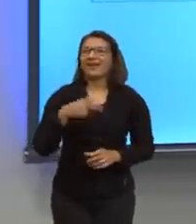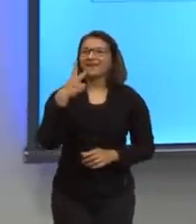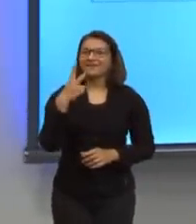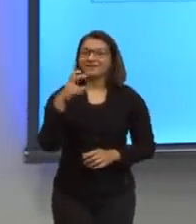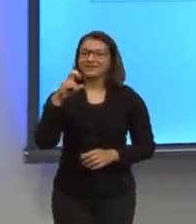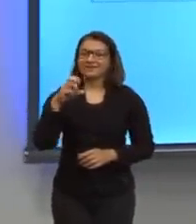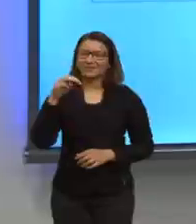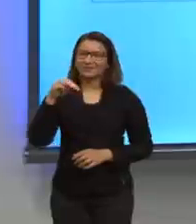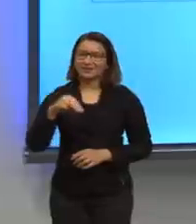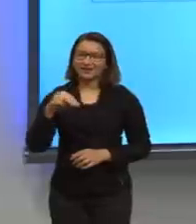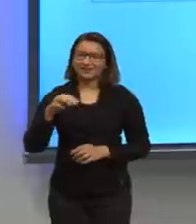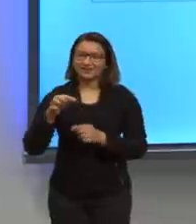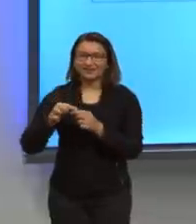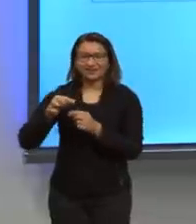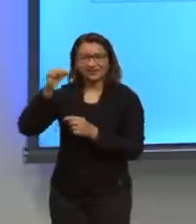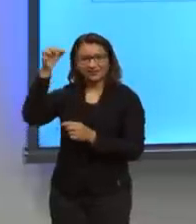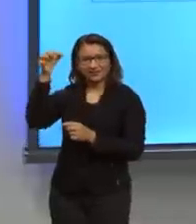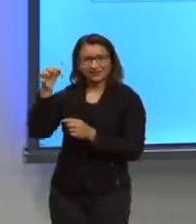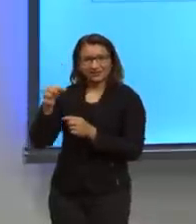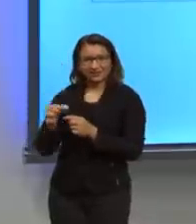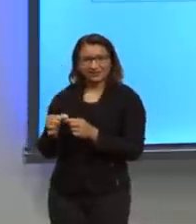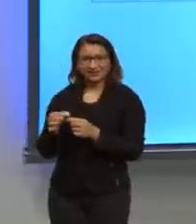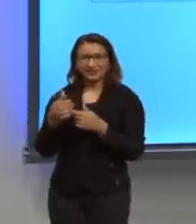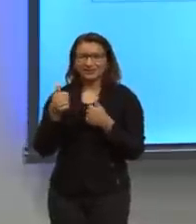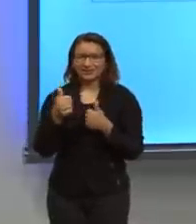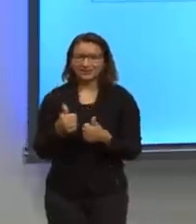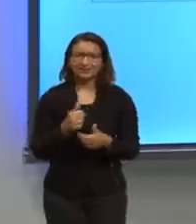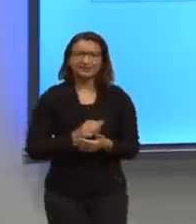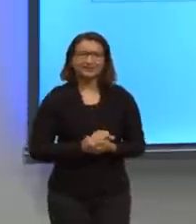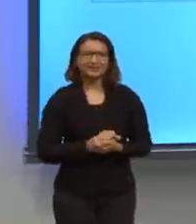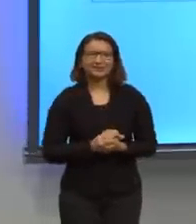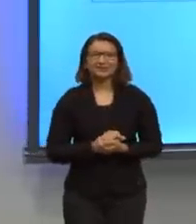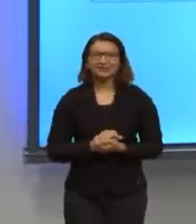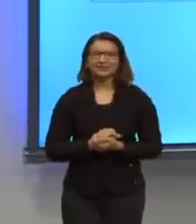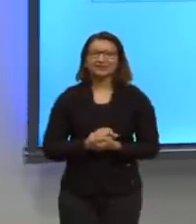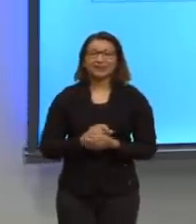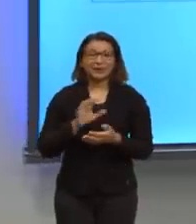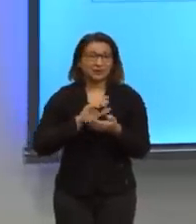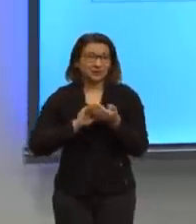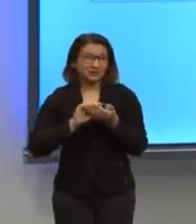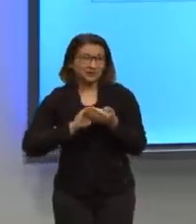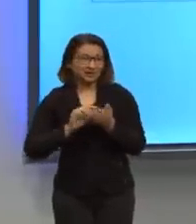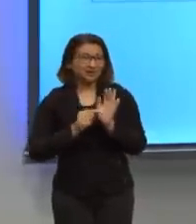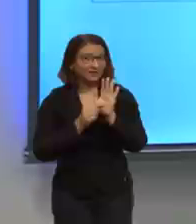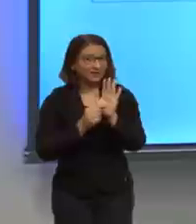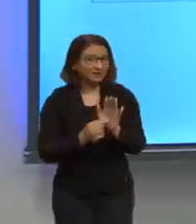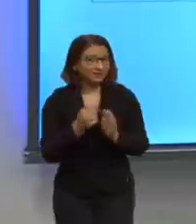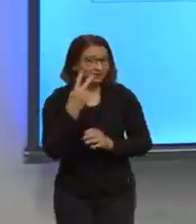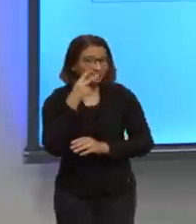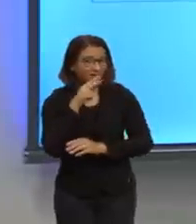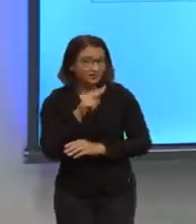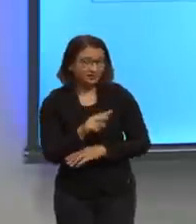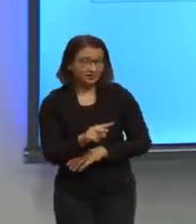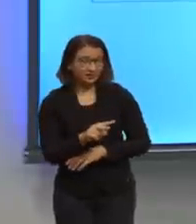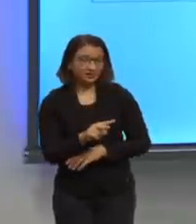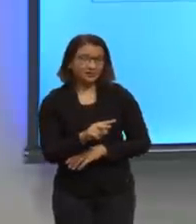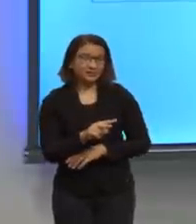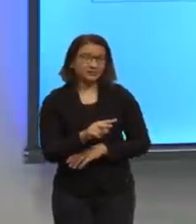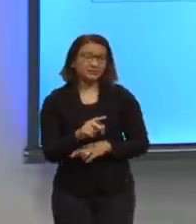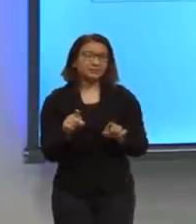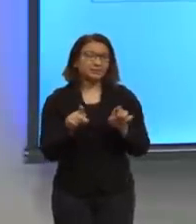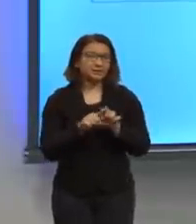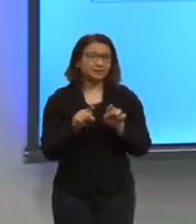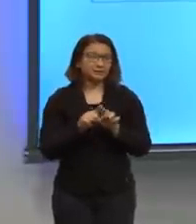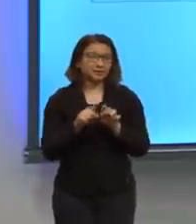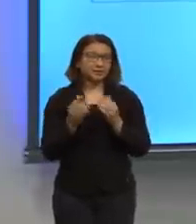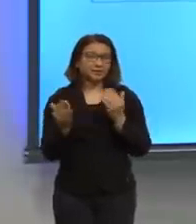de altura, certo? Então, o cálculo está aqui, ele vai ficar aí para vocês, mas acho que nós precisávamos era